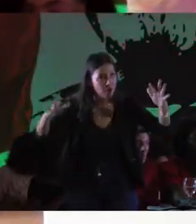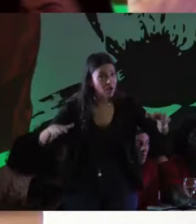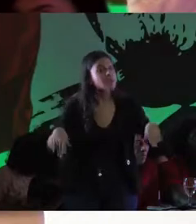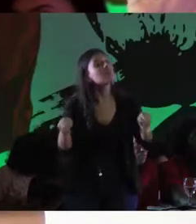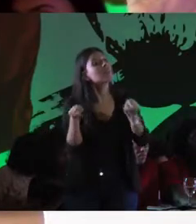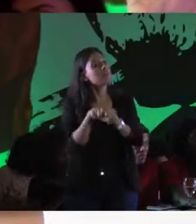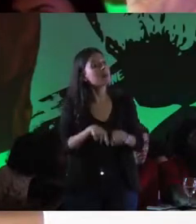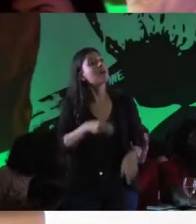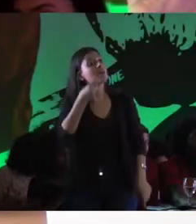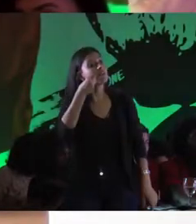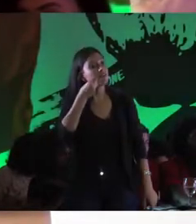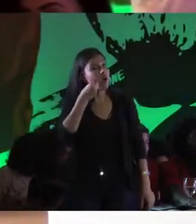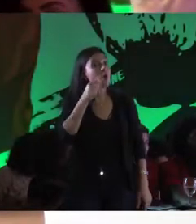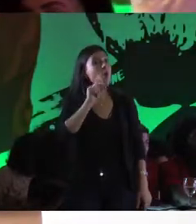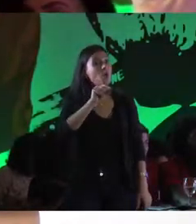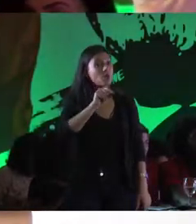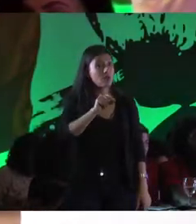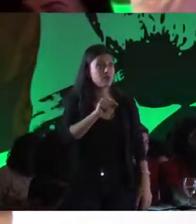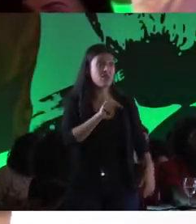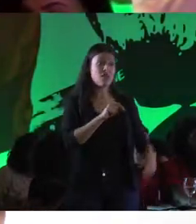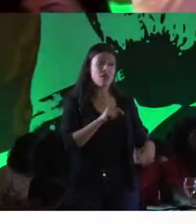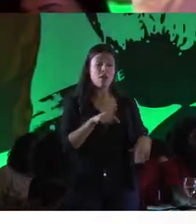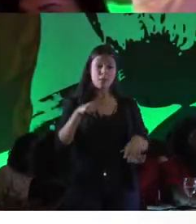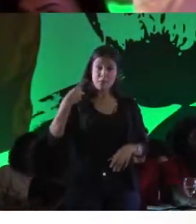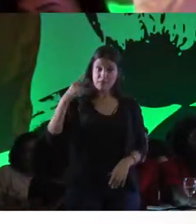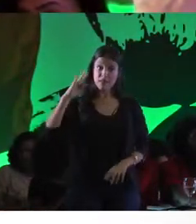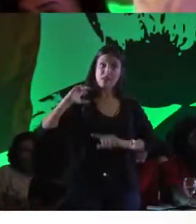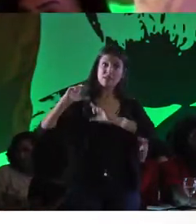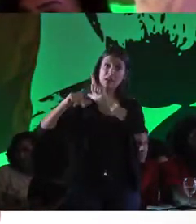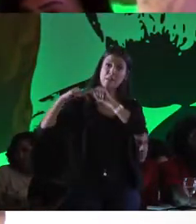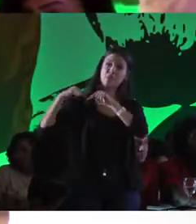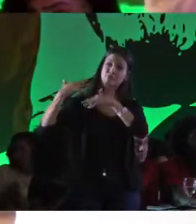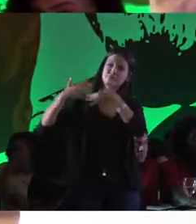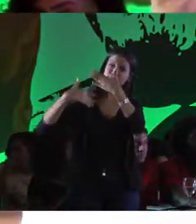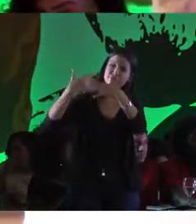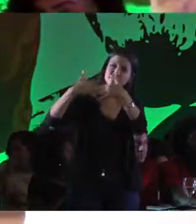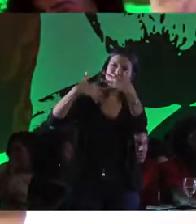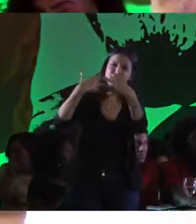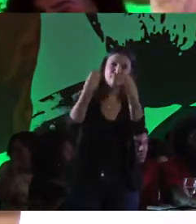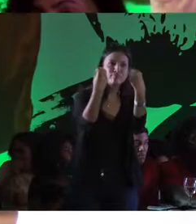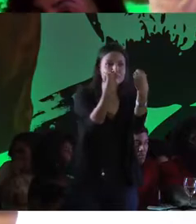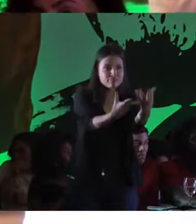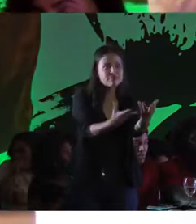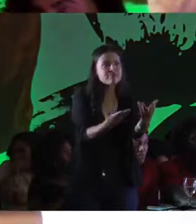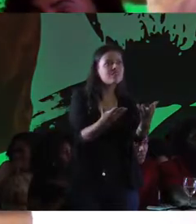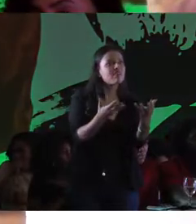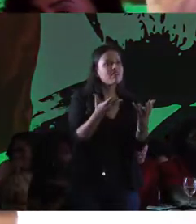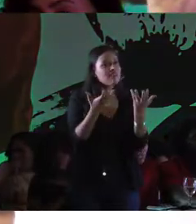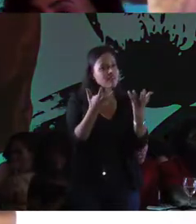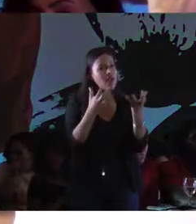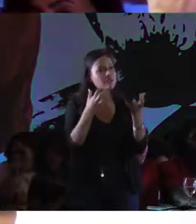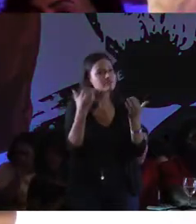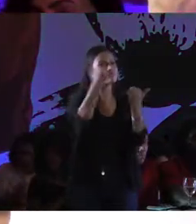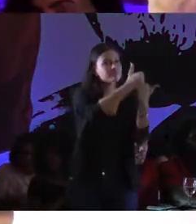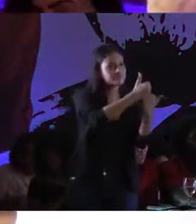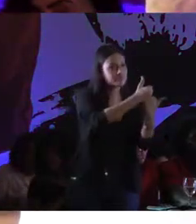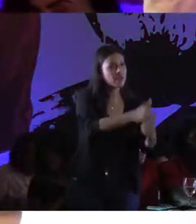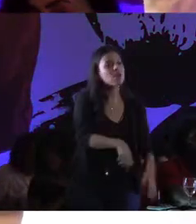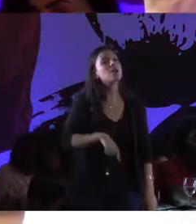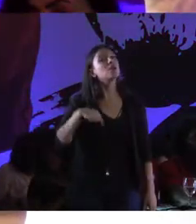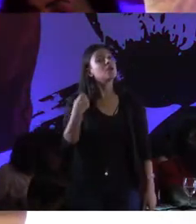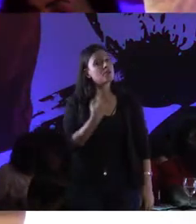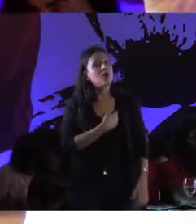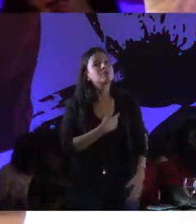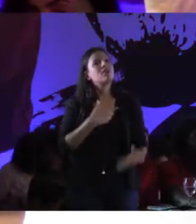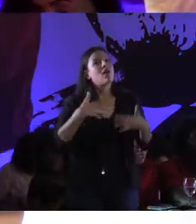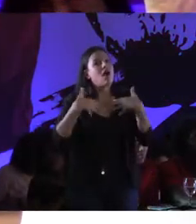disputar aquilo que seria a herança do PT. Nós vemos com muita alegria que esse prognóstico não se